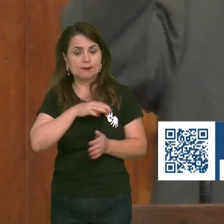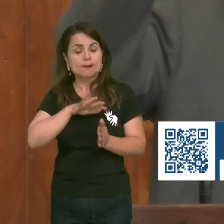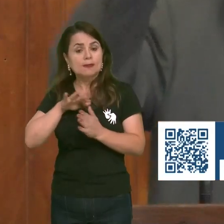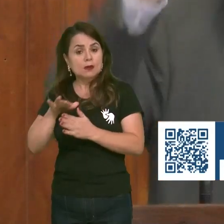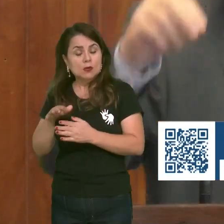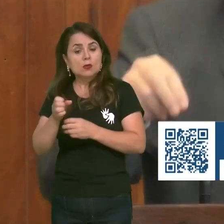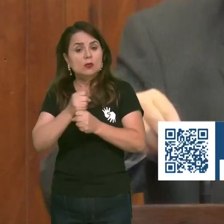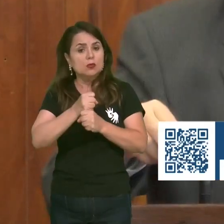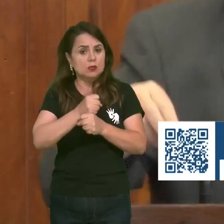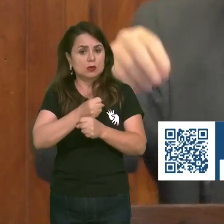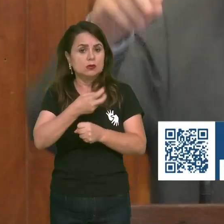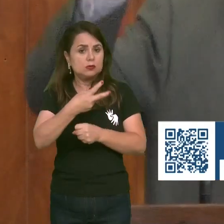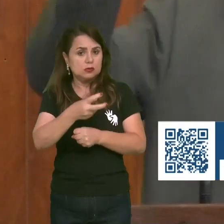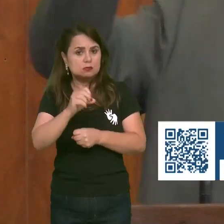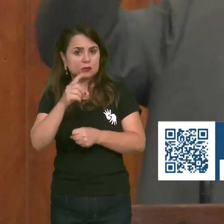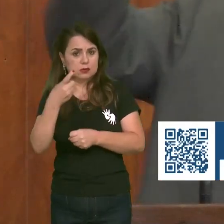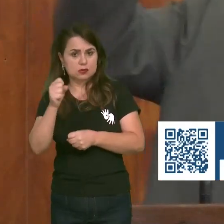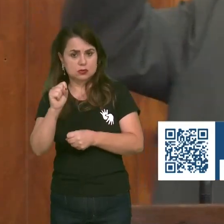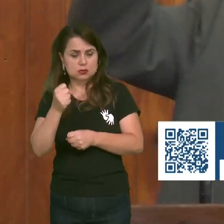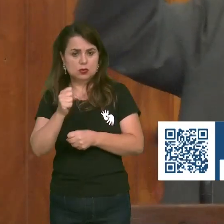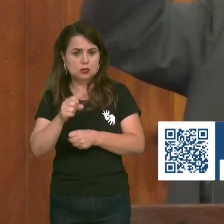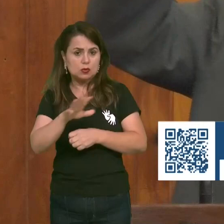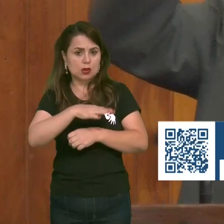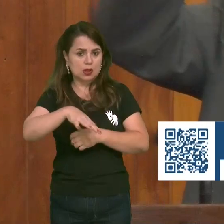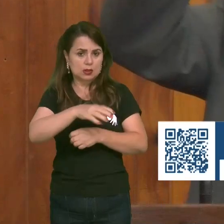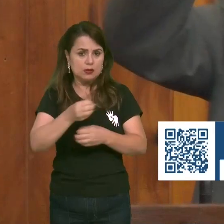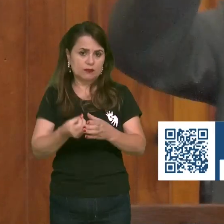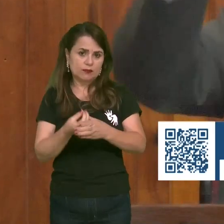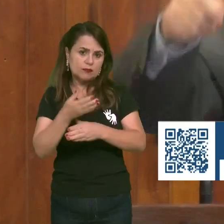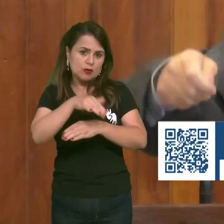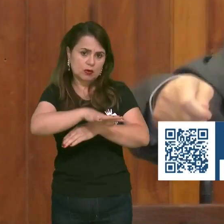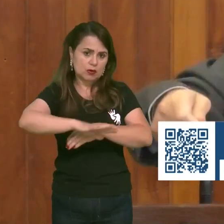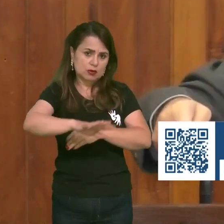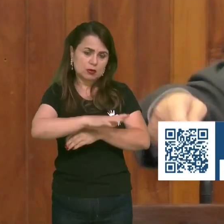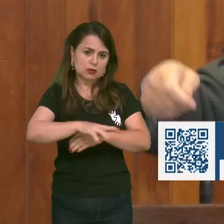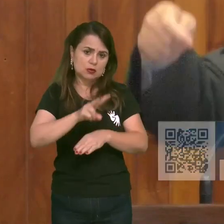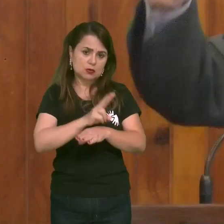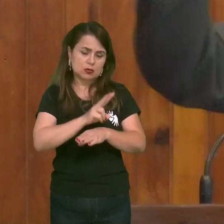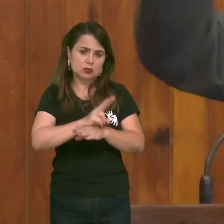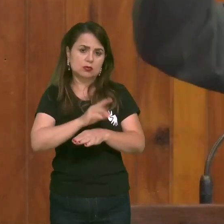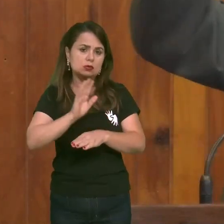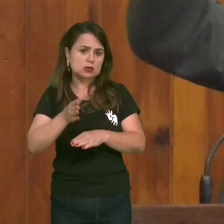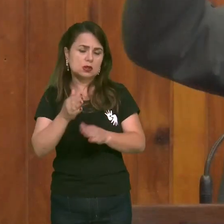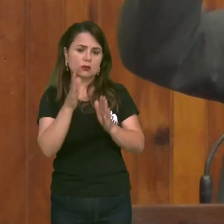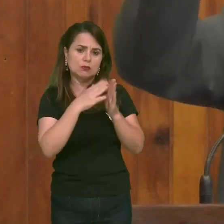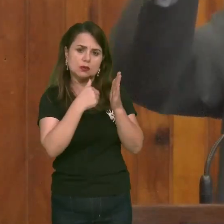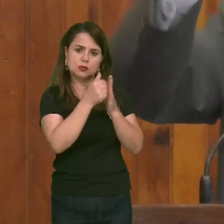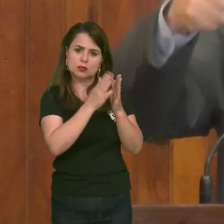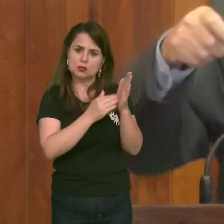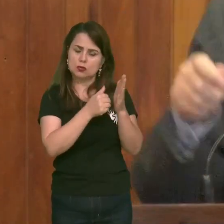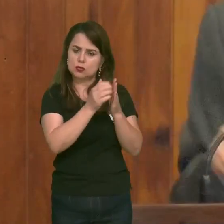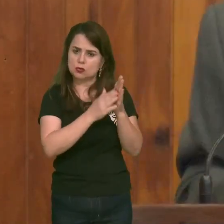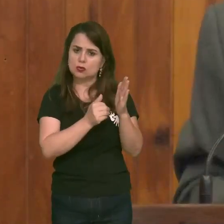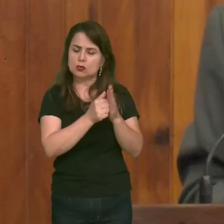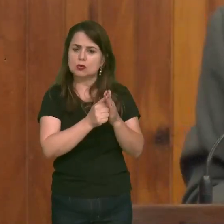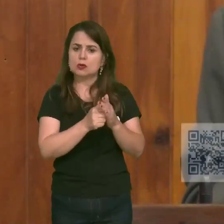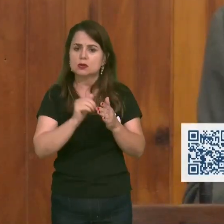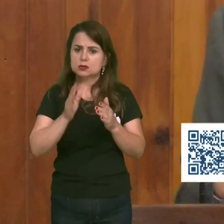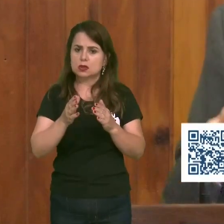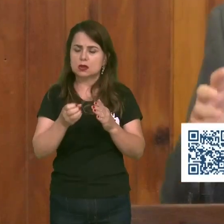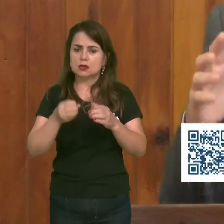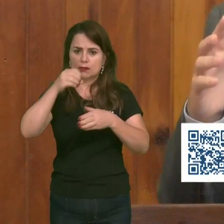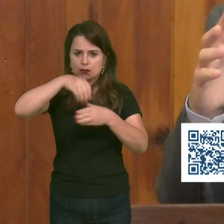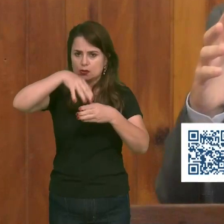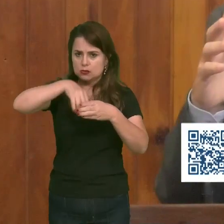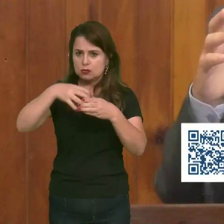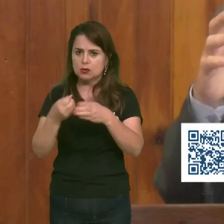revitalizou a área externa promovendo a revitalização da pintura também melhorias arborização